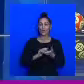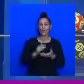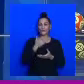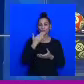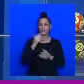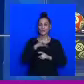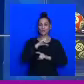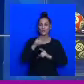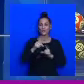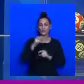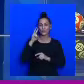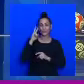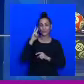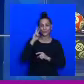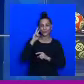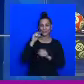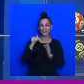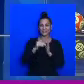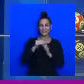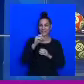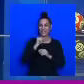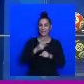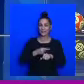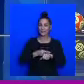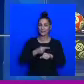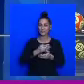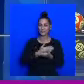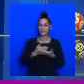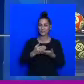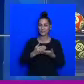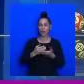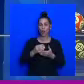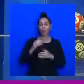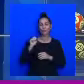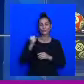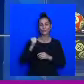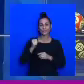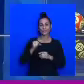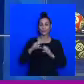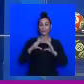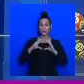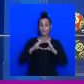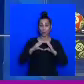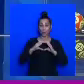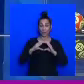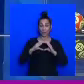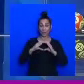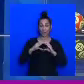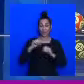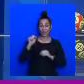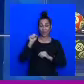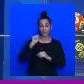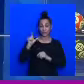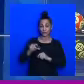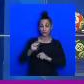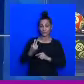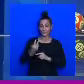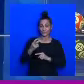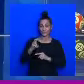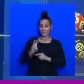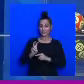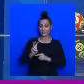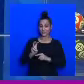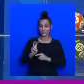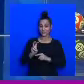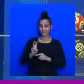Loto Fácil com sorteios de segunda a sábado, sempre a partir das 8 da noite. Bola azul número 25. Azul